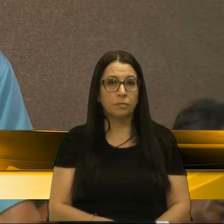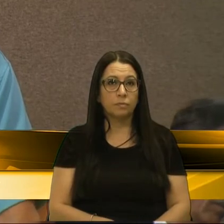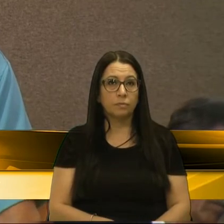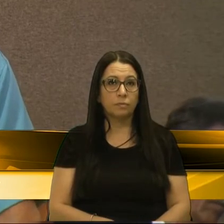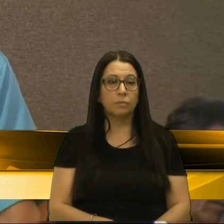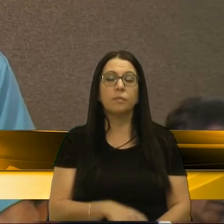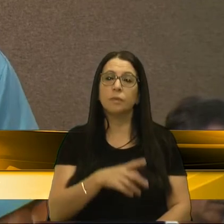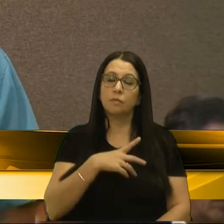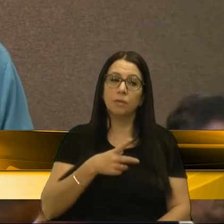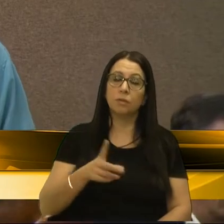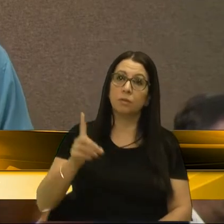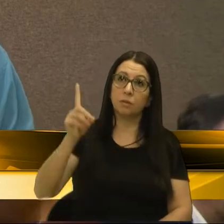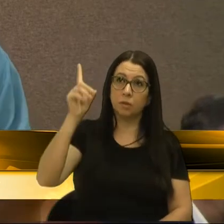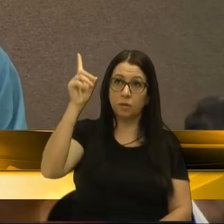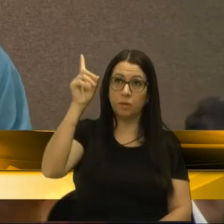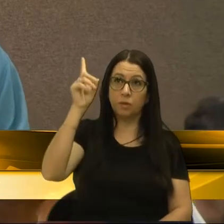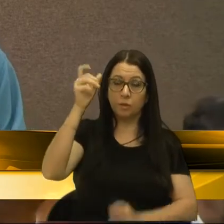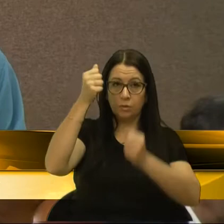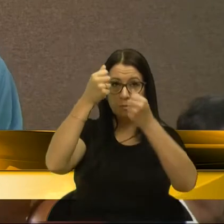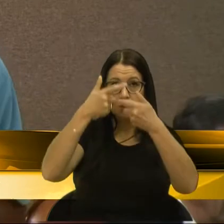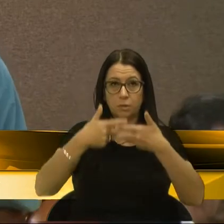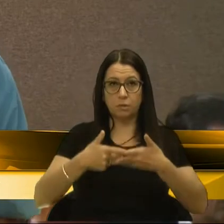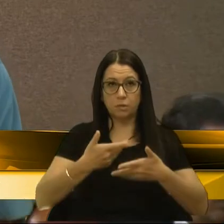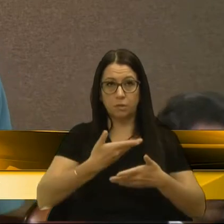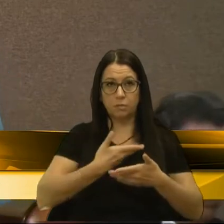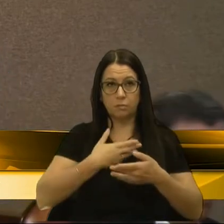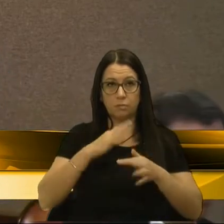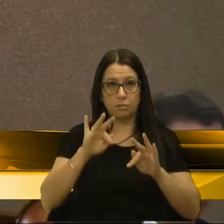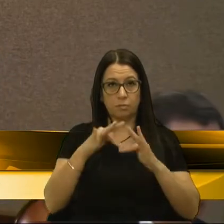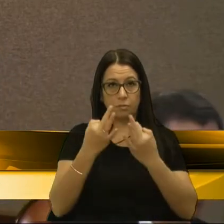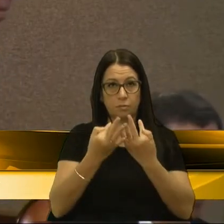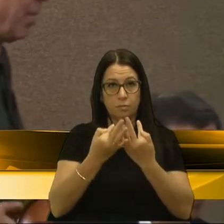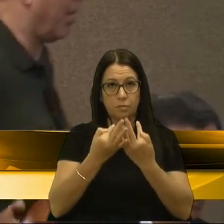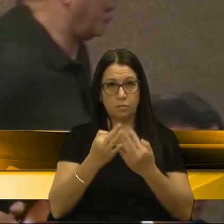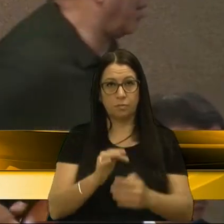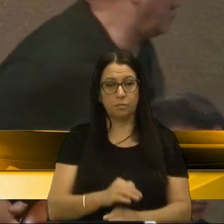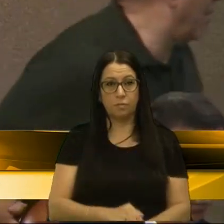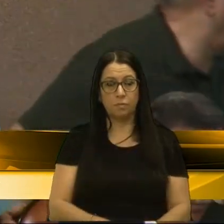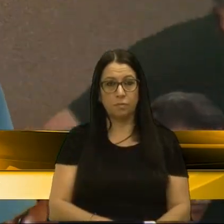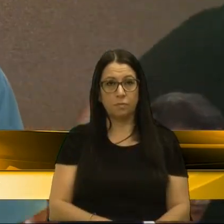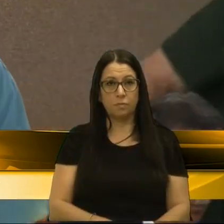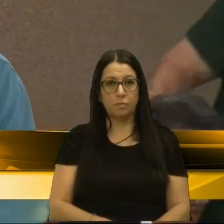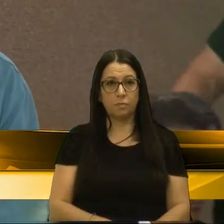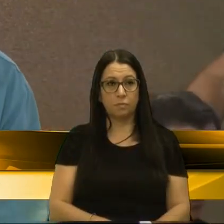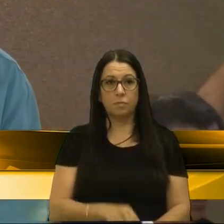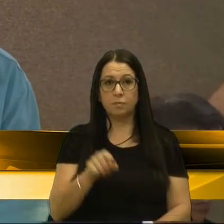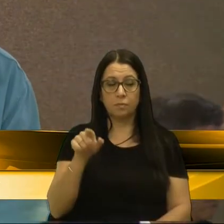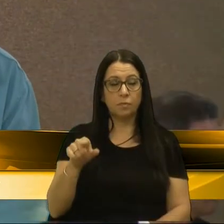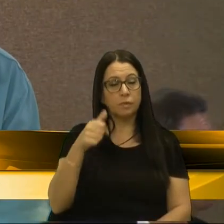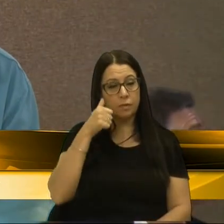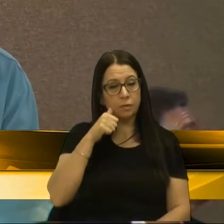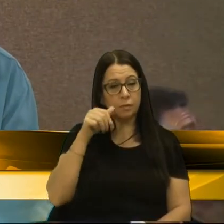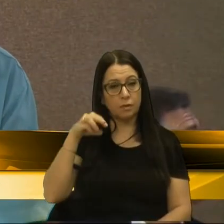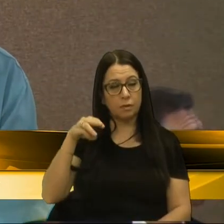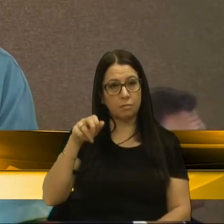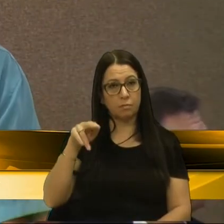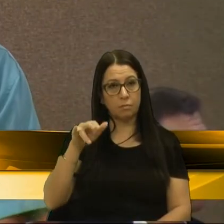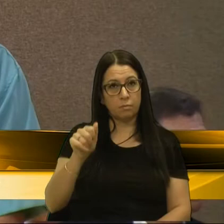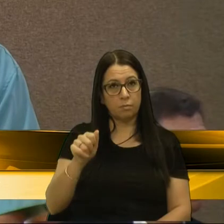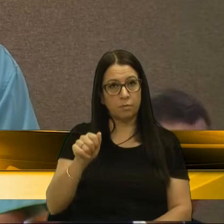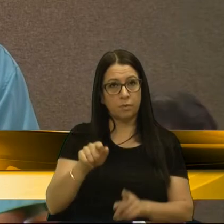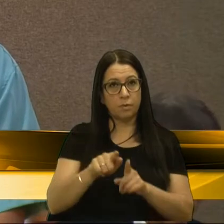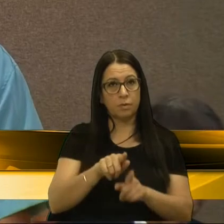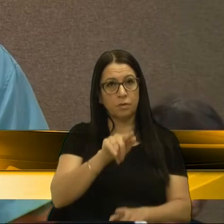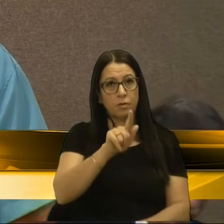que Deus console amigos e familiares a Maria Ferraz. Como também